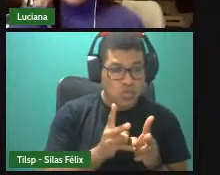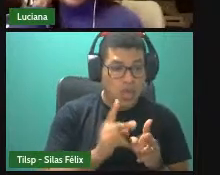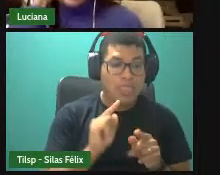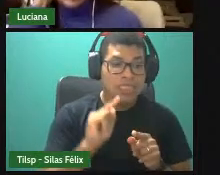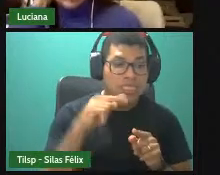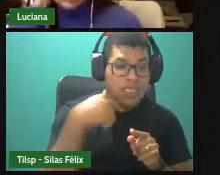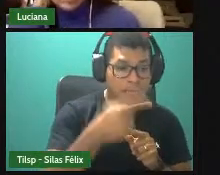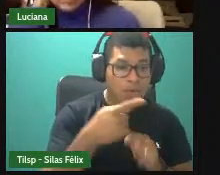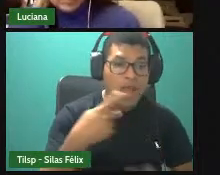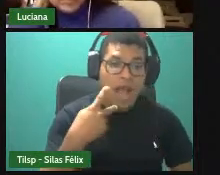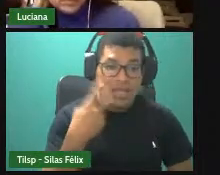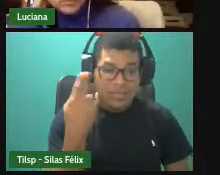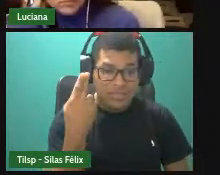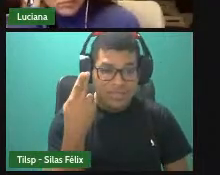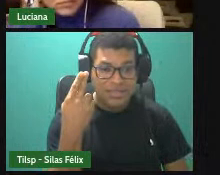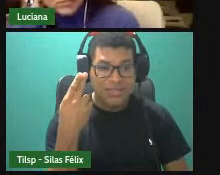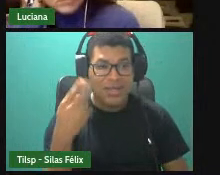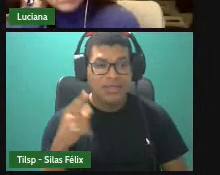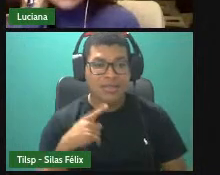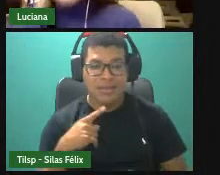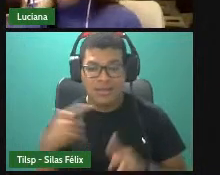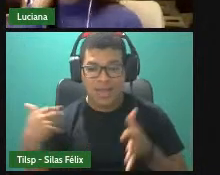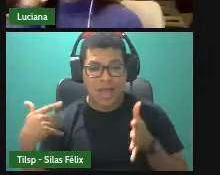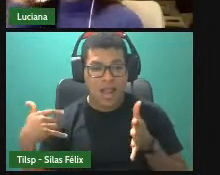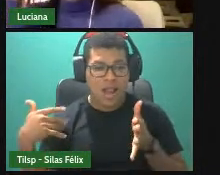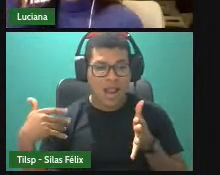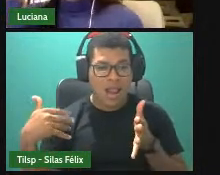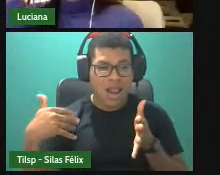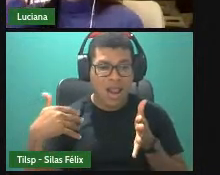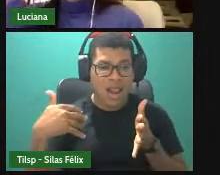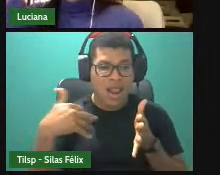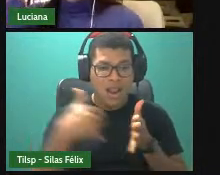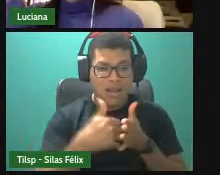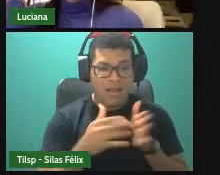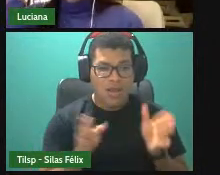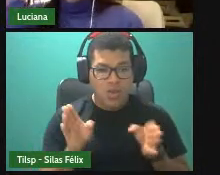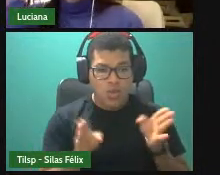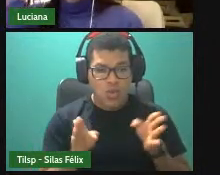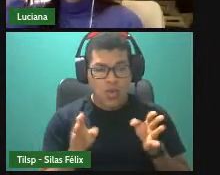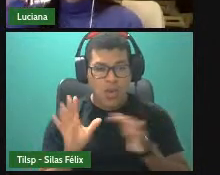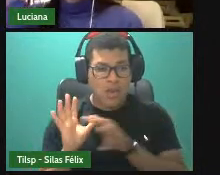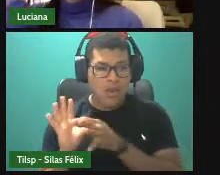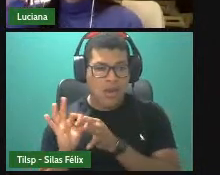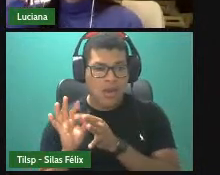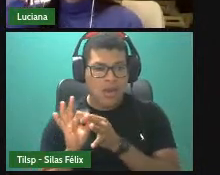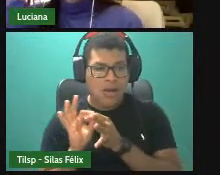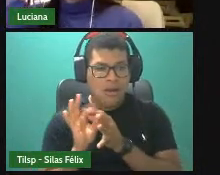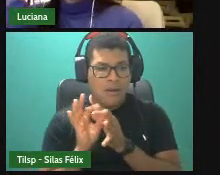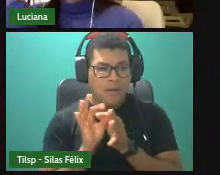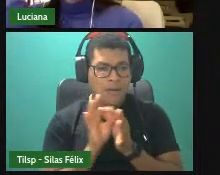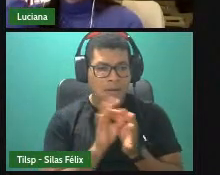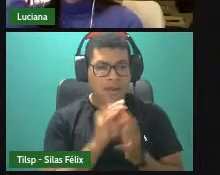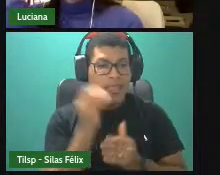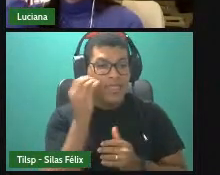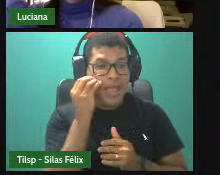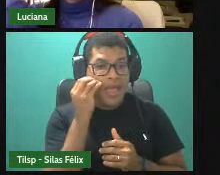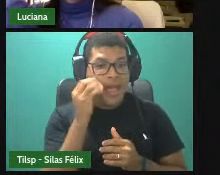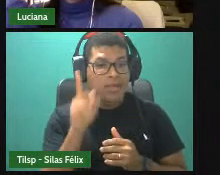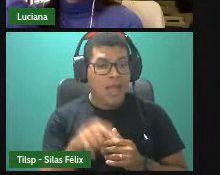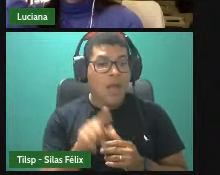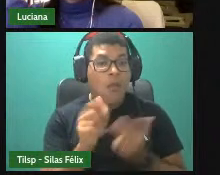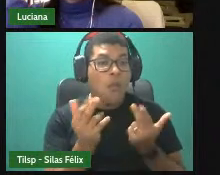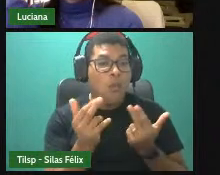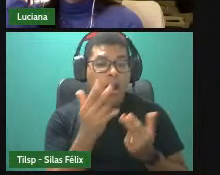pegando toda aquela história e vai montando uma linha de raciocínio, está tentando seguir os